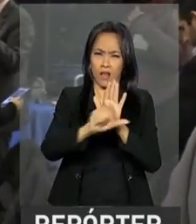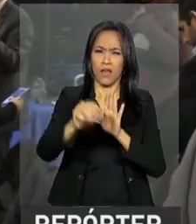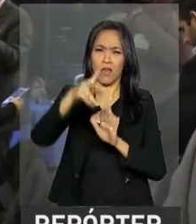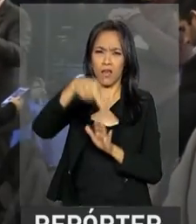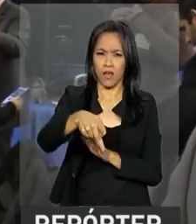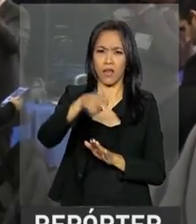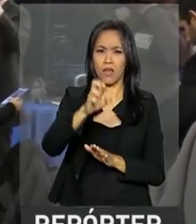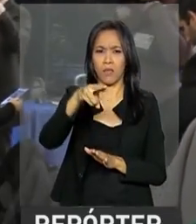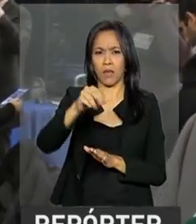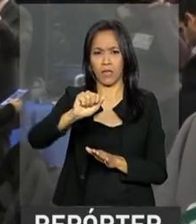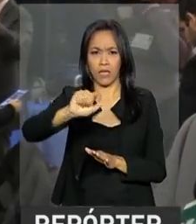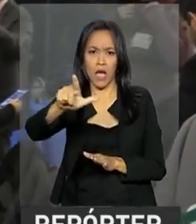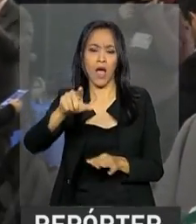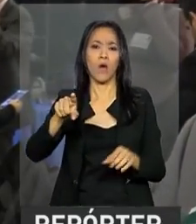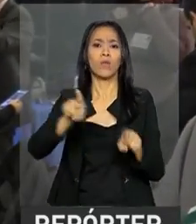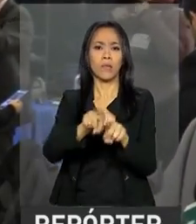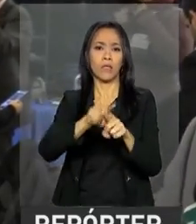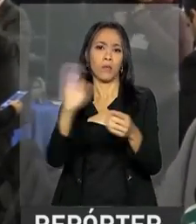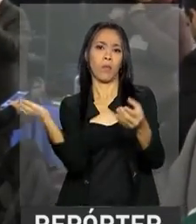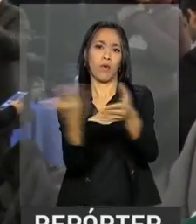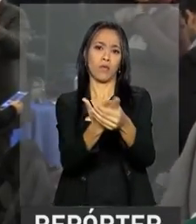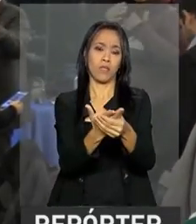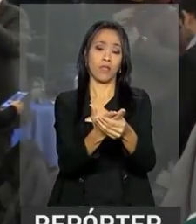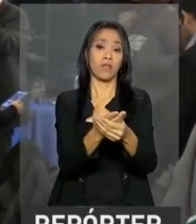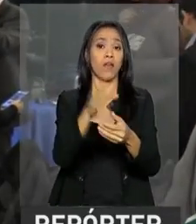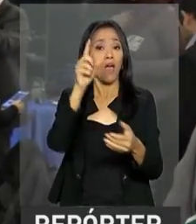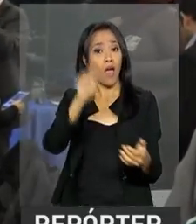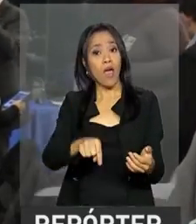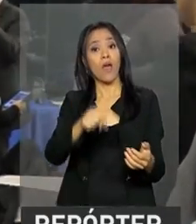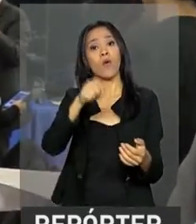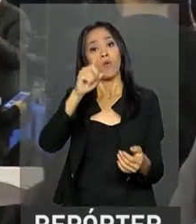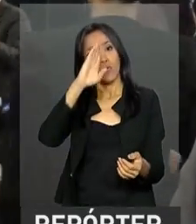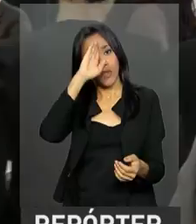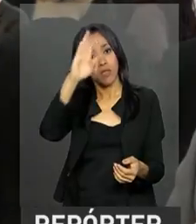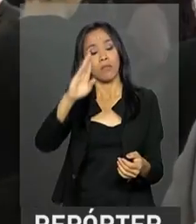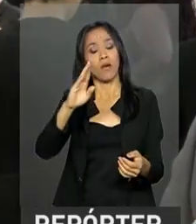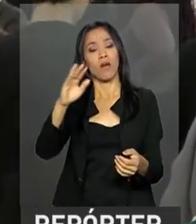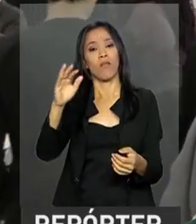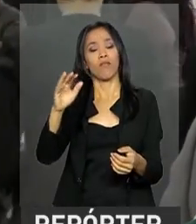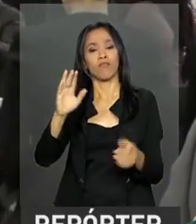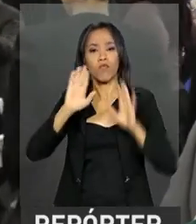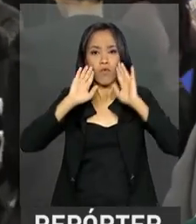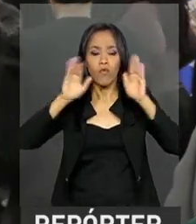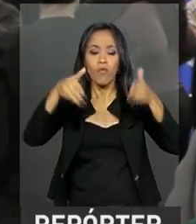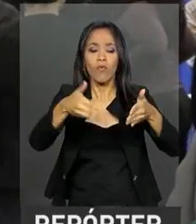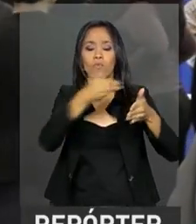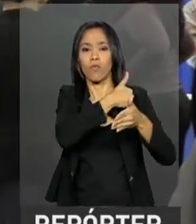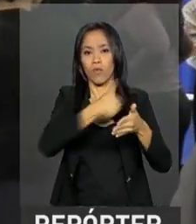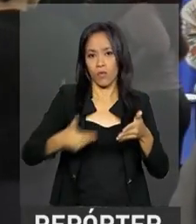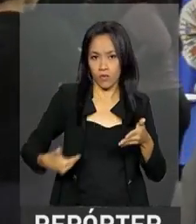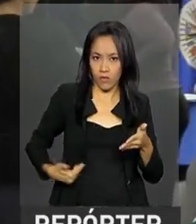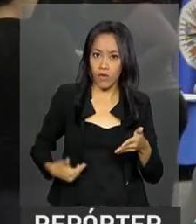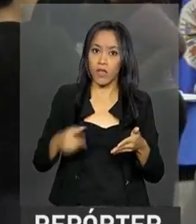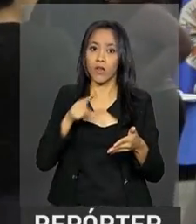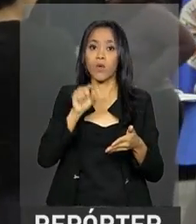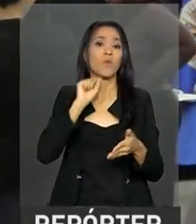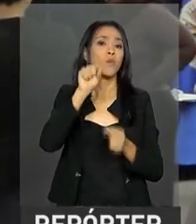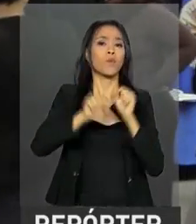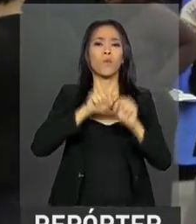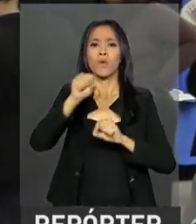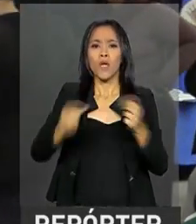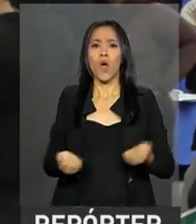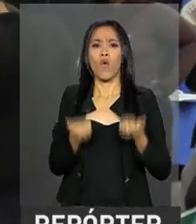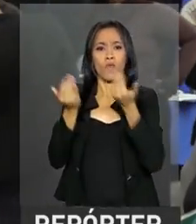e processual penal, deverão ser o principal objeto do governo de oferecer ao